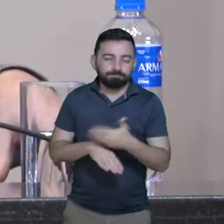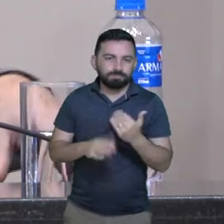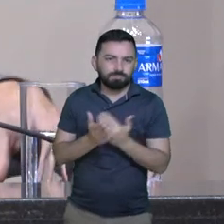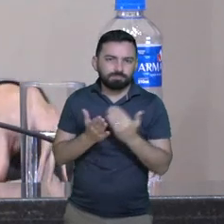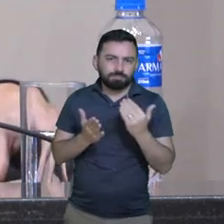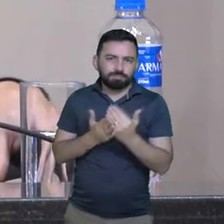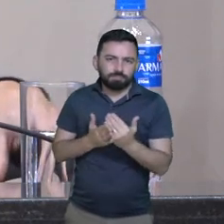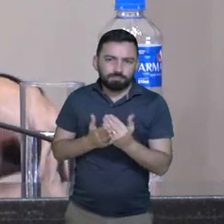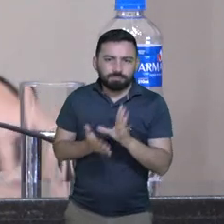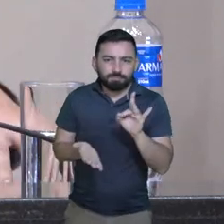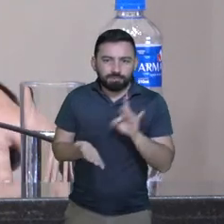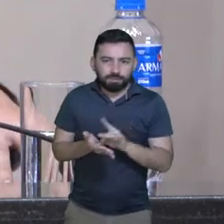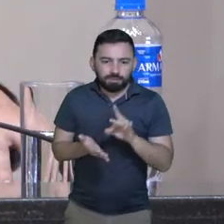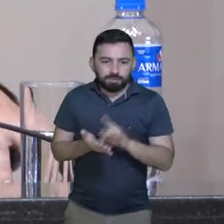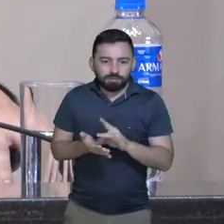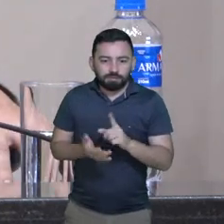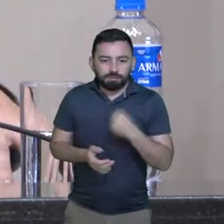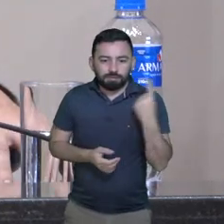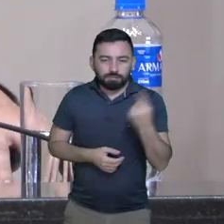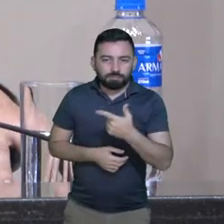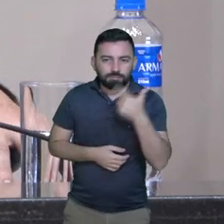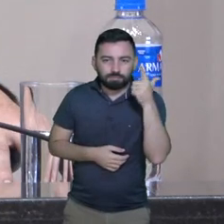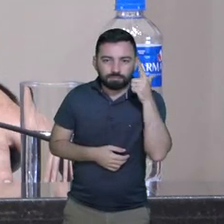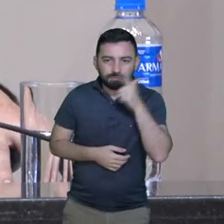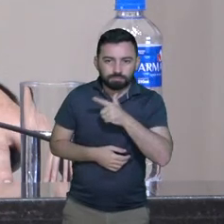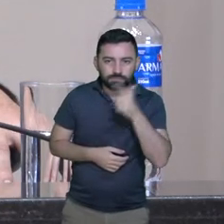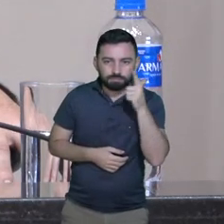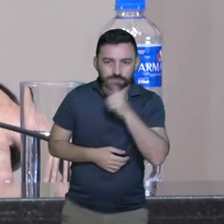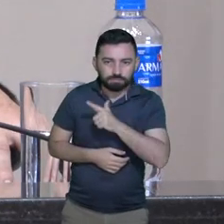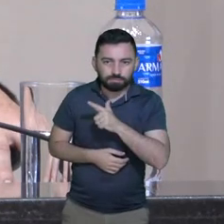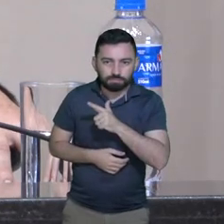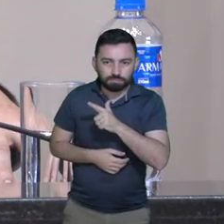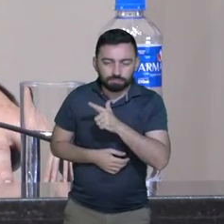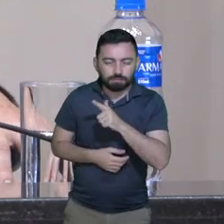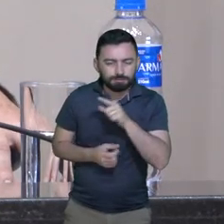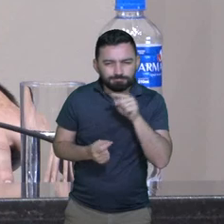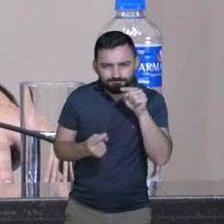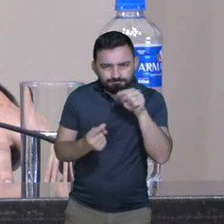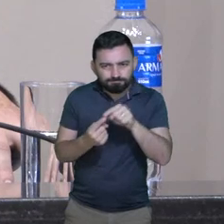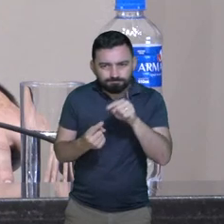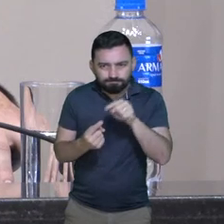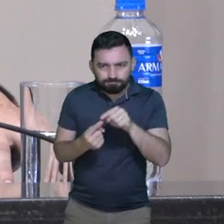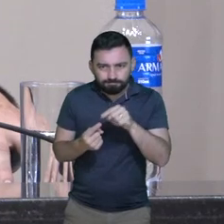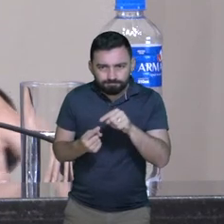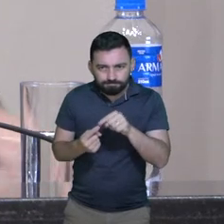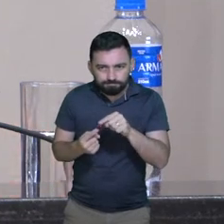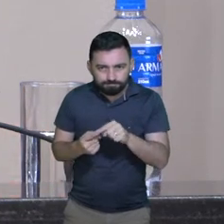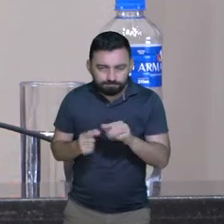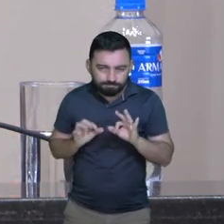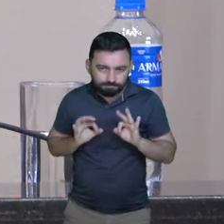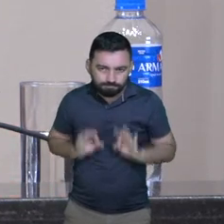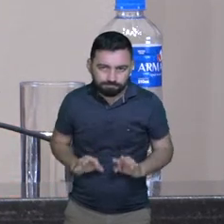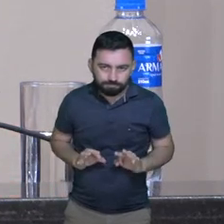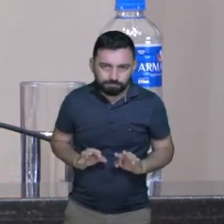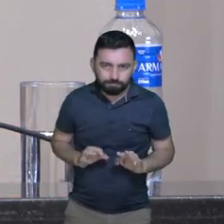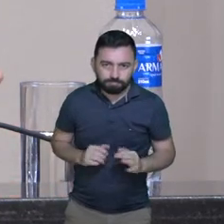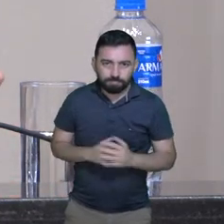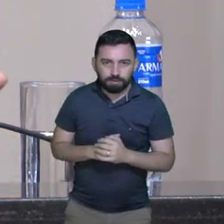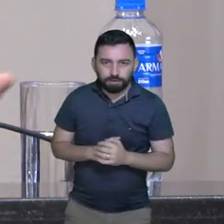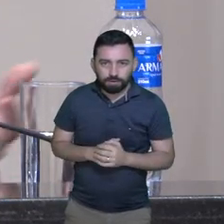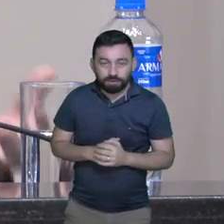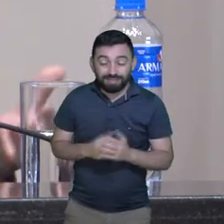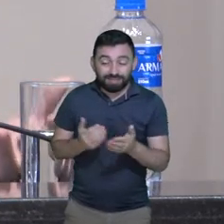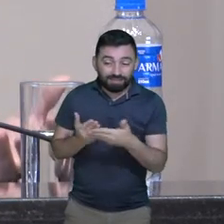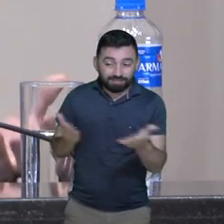de fato nós consigamos eh atingir né esses objetivos né Eh que esses